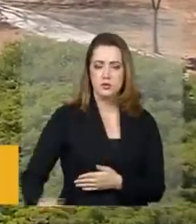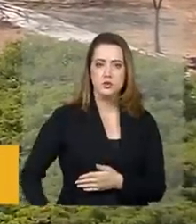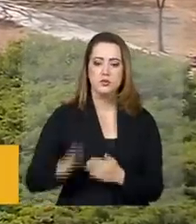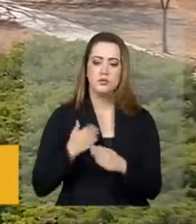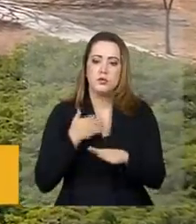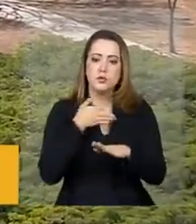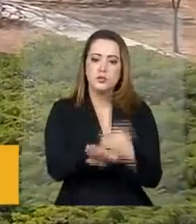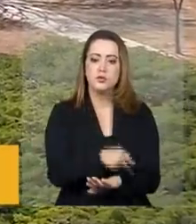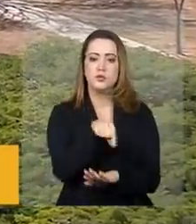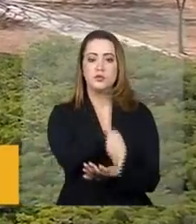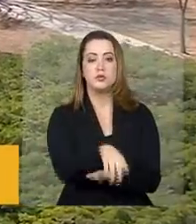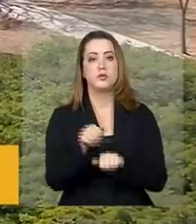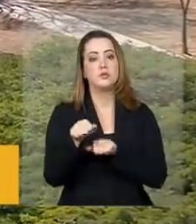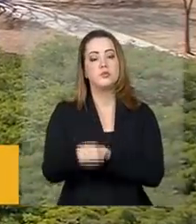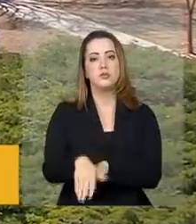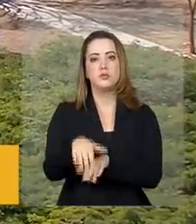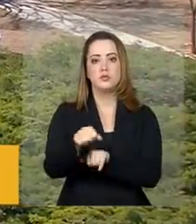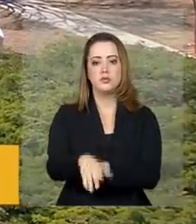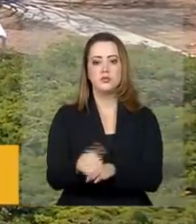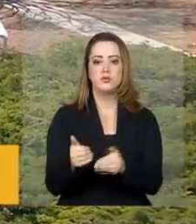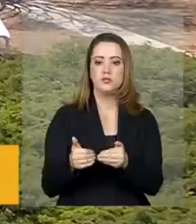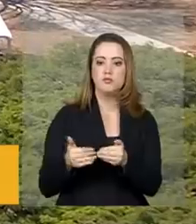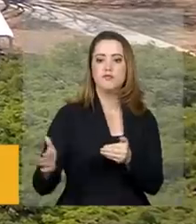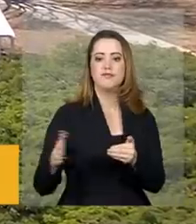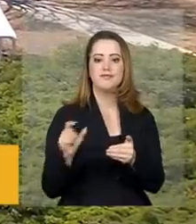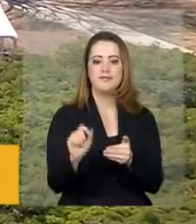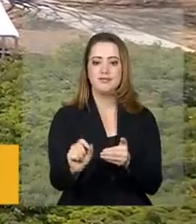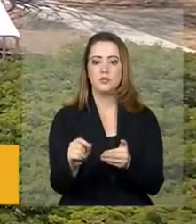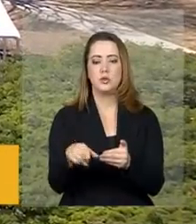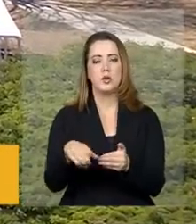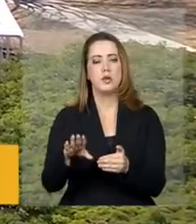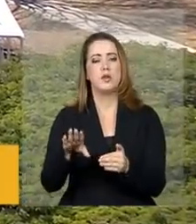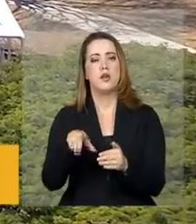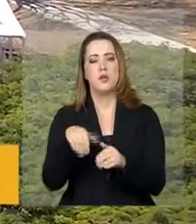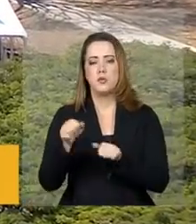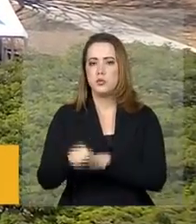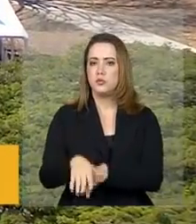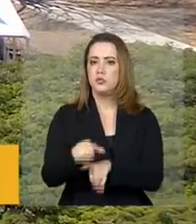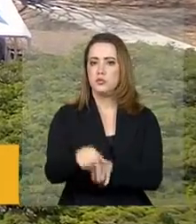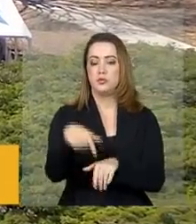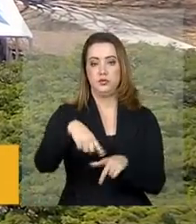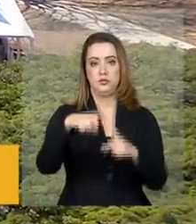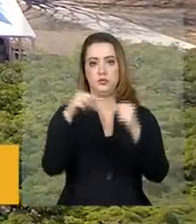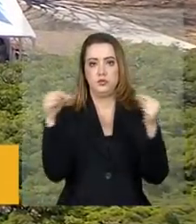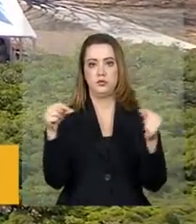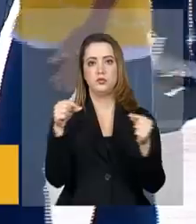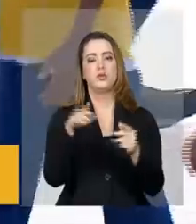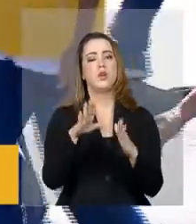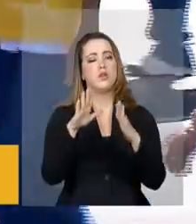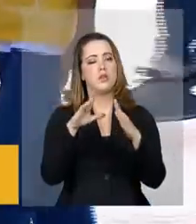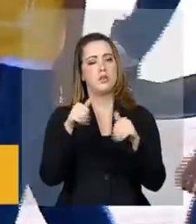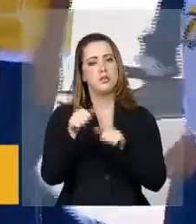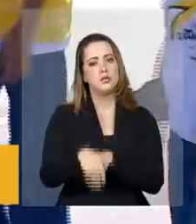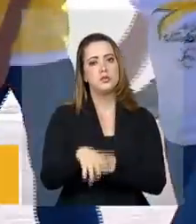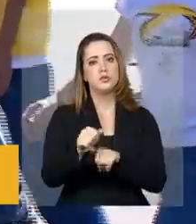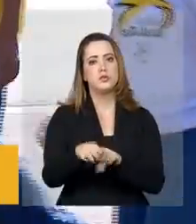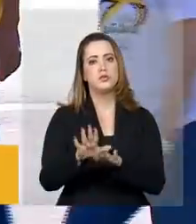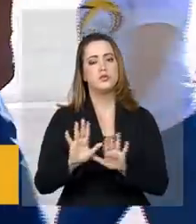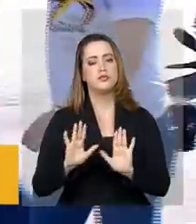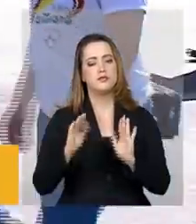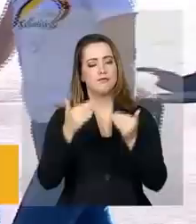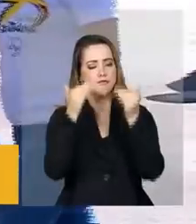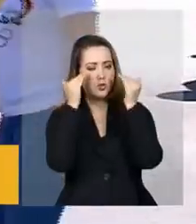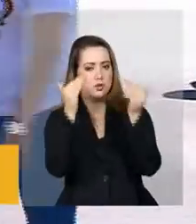participam aqui do desfile, abrem o desfile cívico-militar em Brasília. Desfile escolar que esse ano homenageia, então,